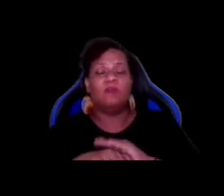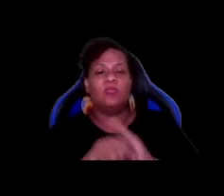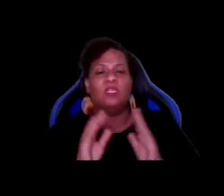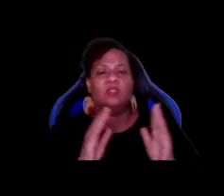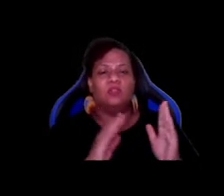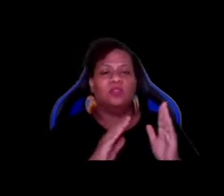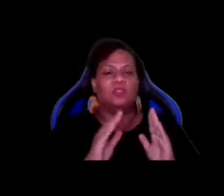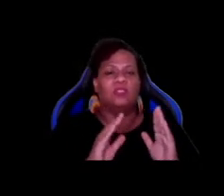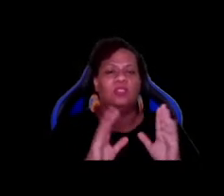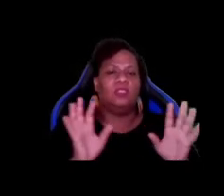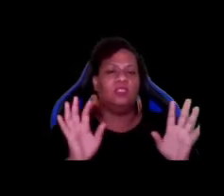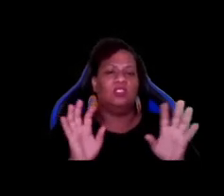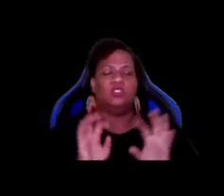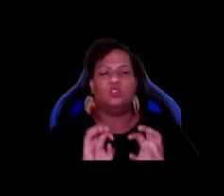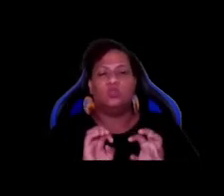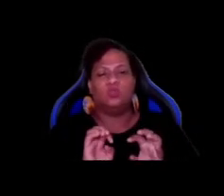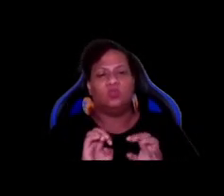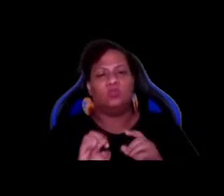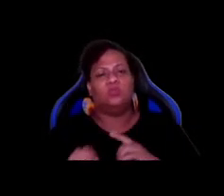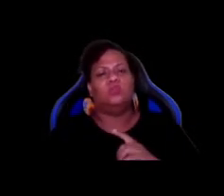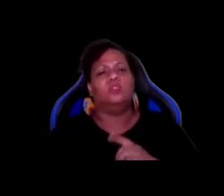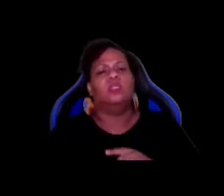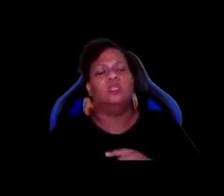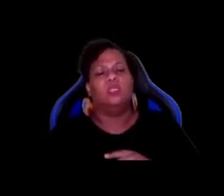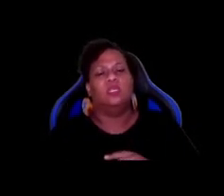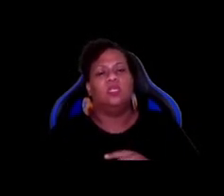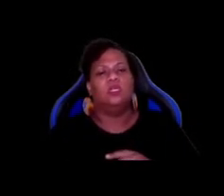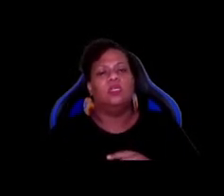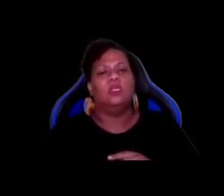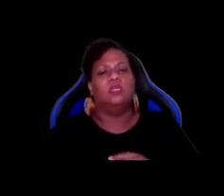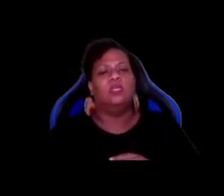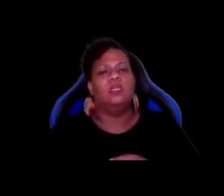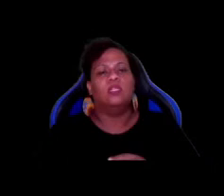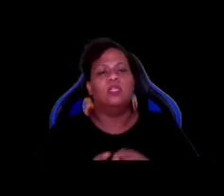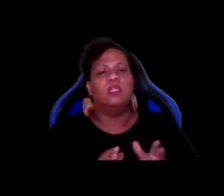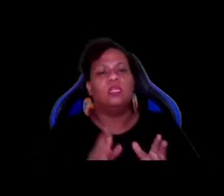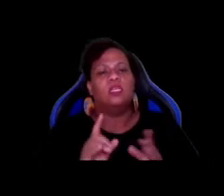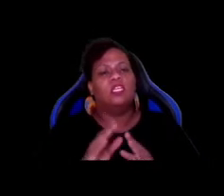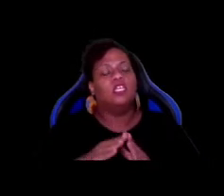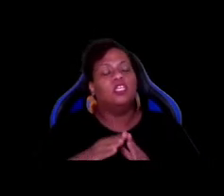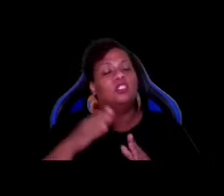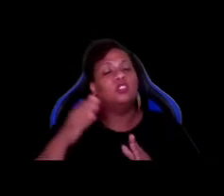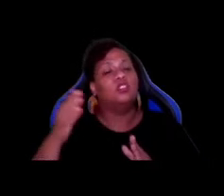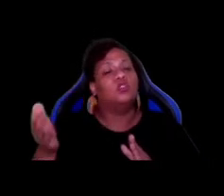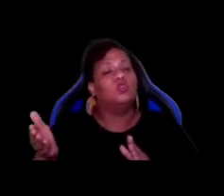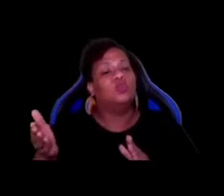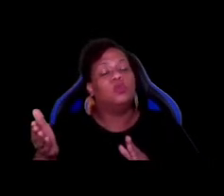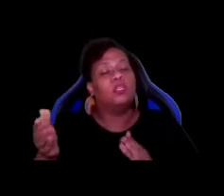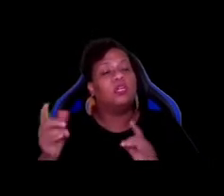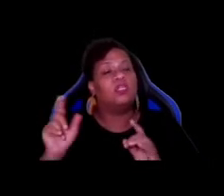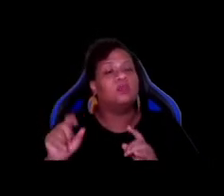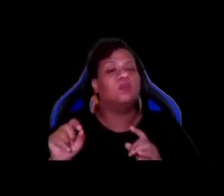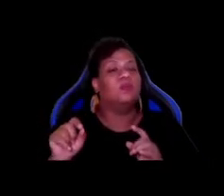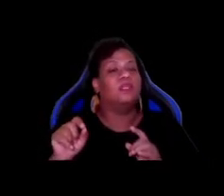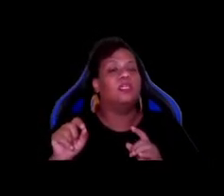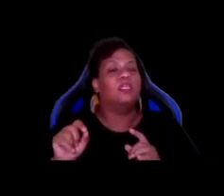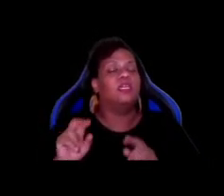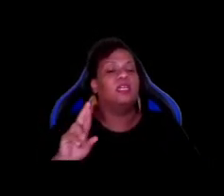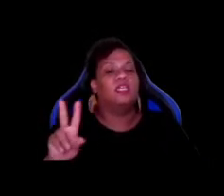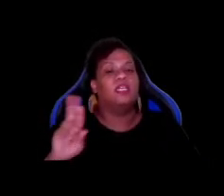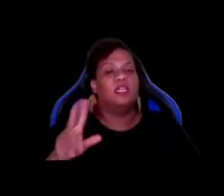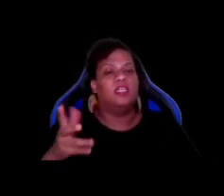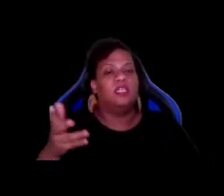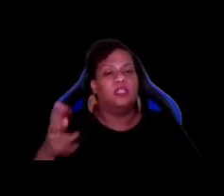gente tinha que botar mesmo os atabaques, né, do lado para não ser